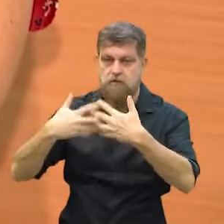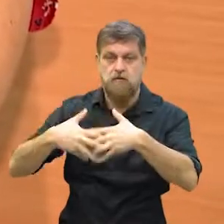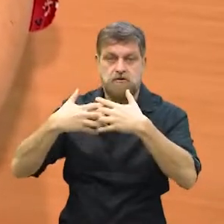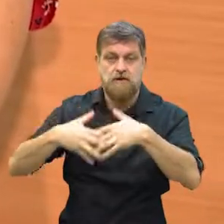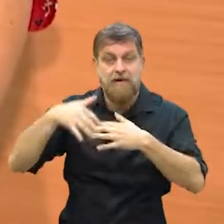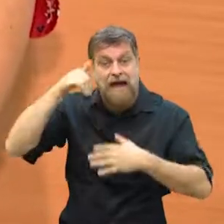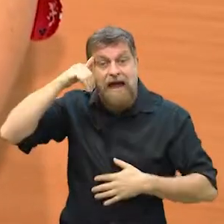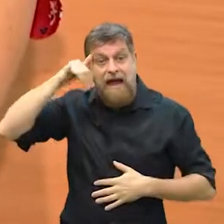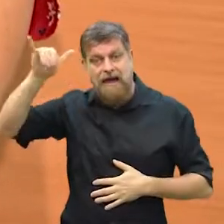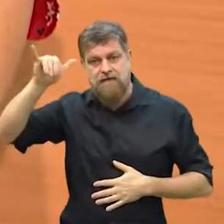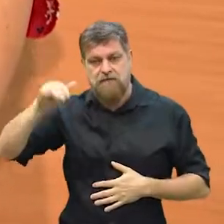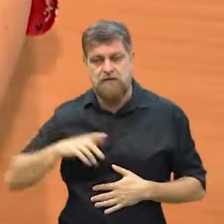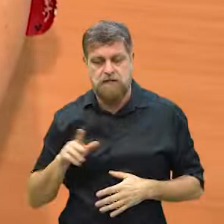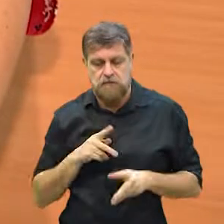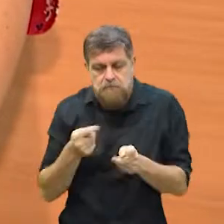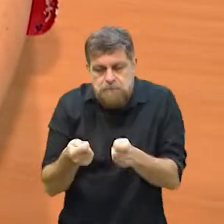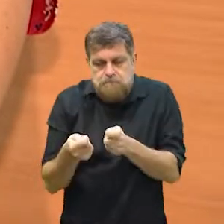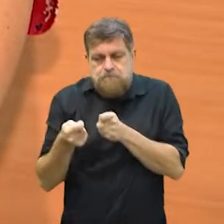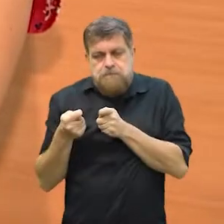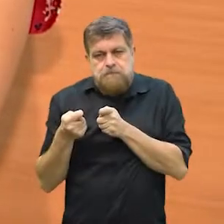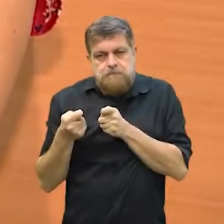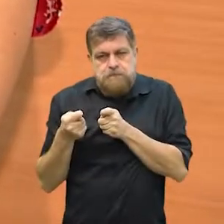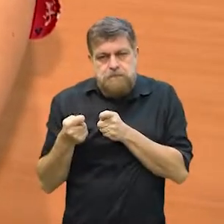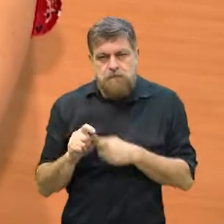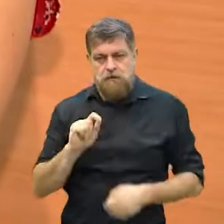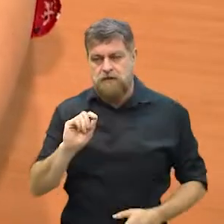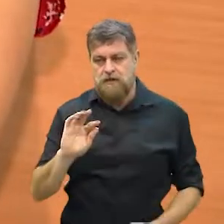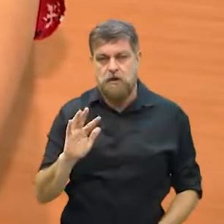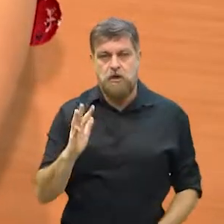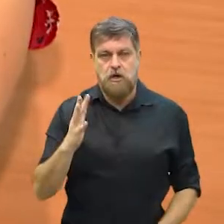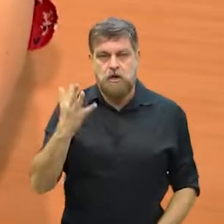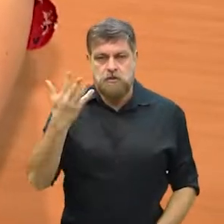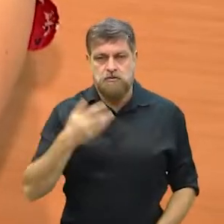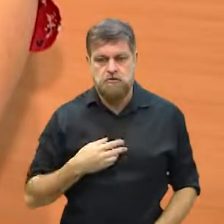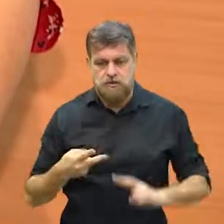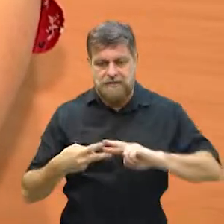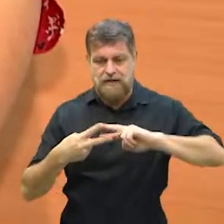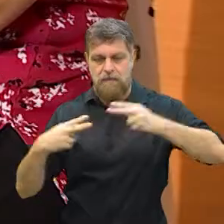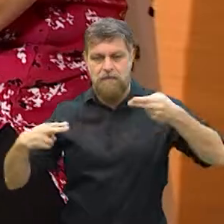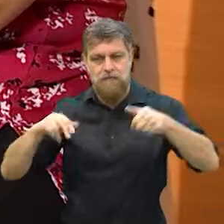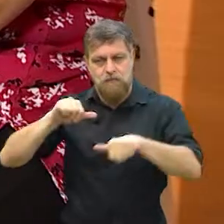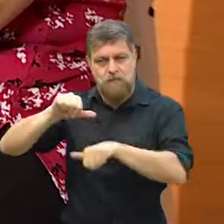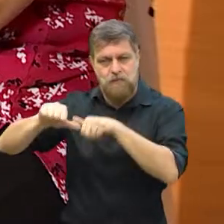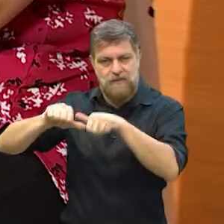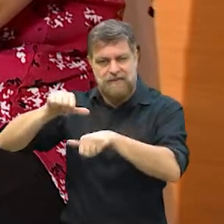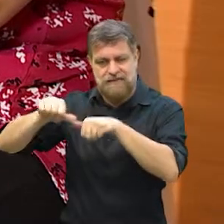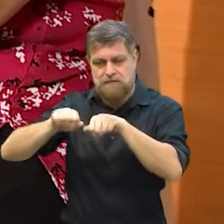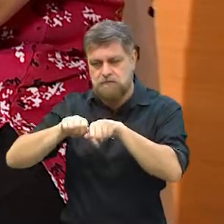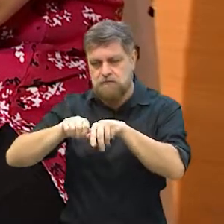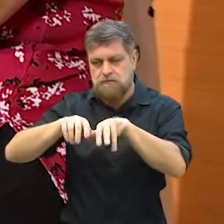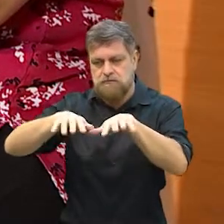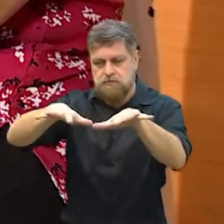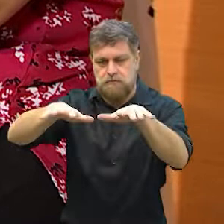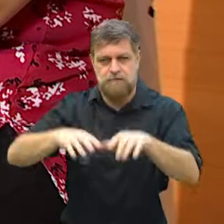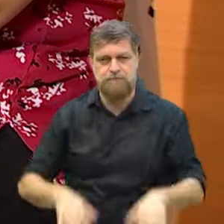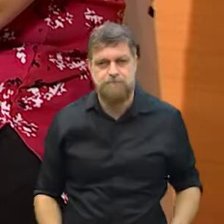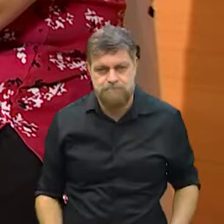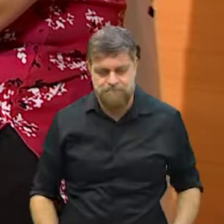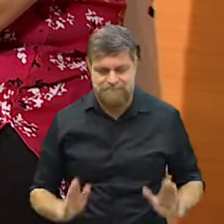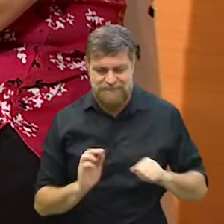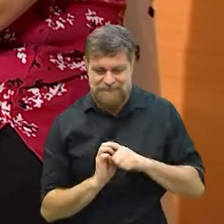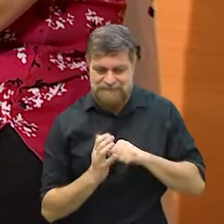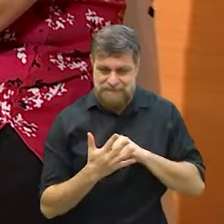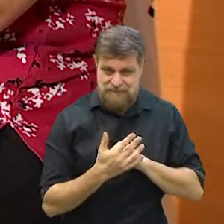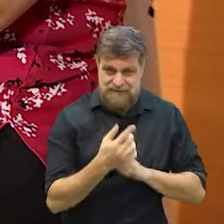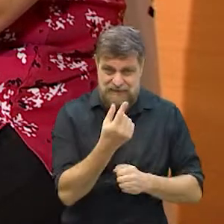mais eficiente, inclusive para conter o surgimento de novas variantes. Como a senhora disse, né, a pandemia